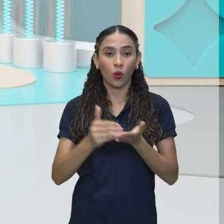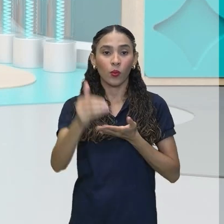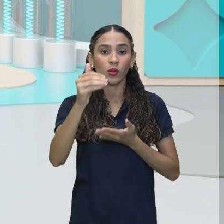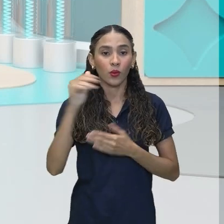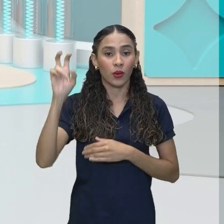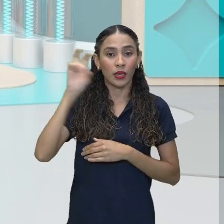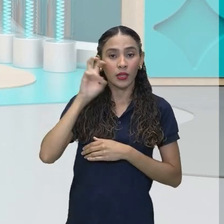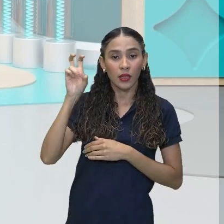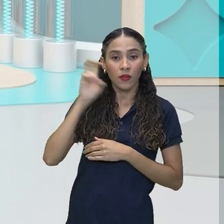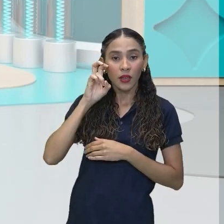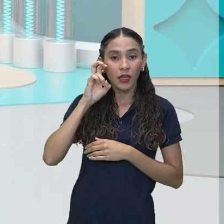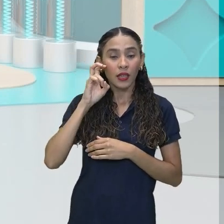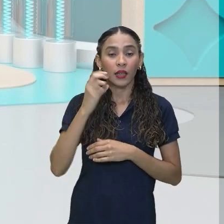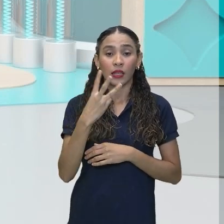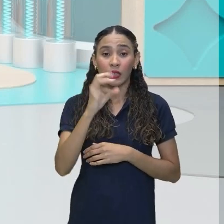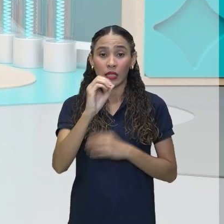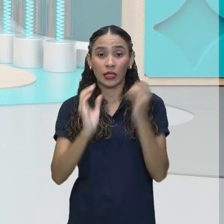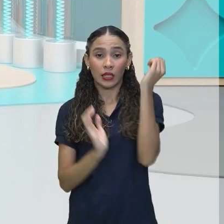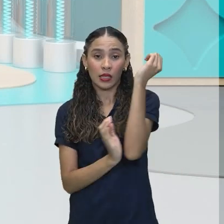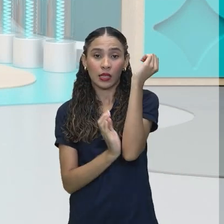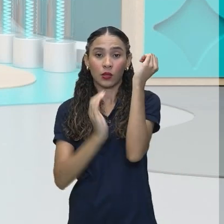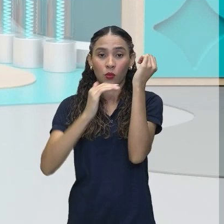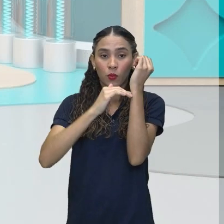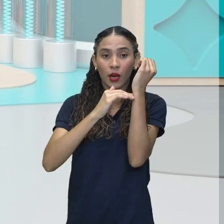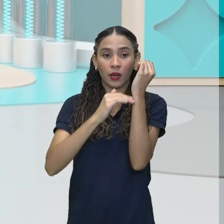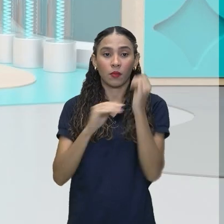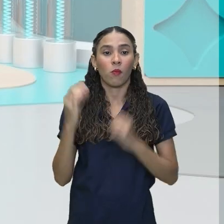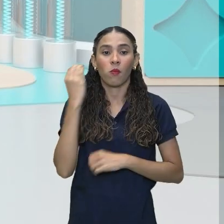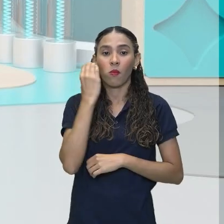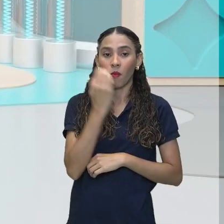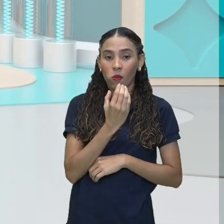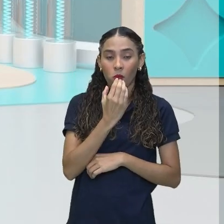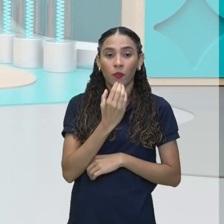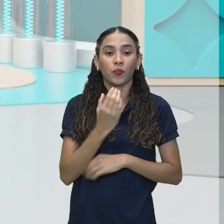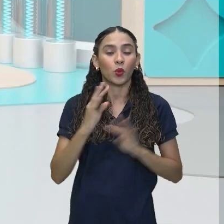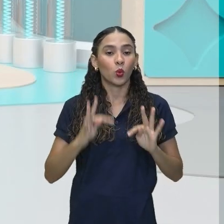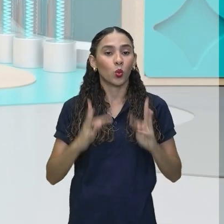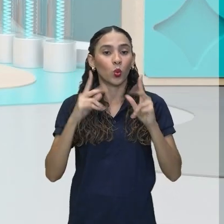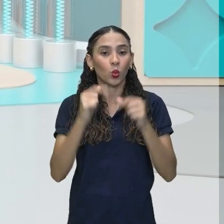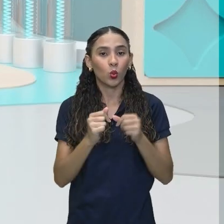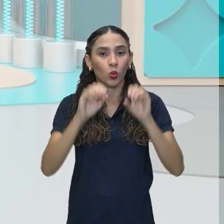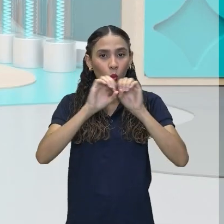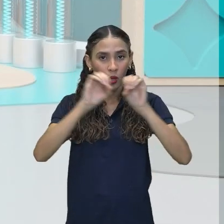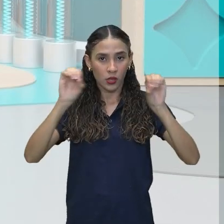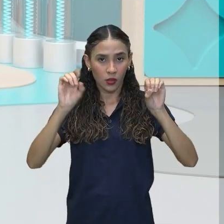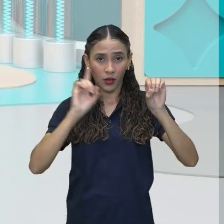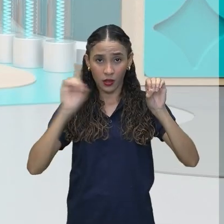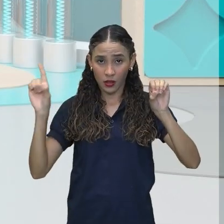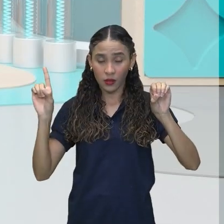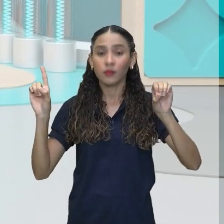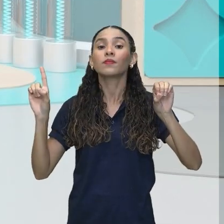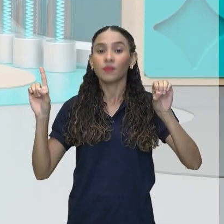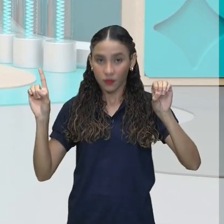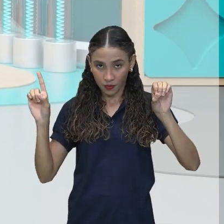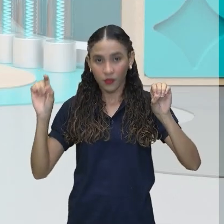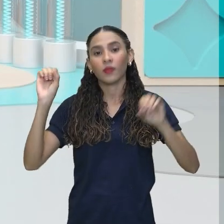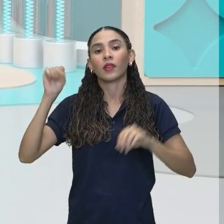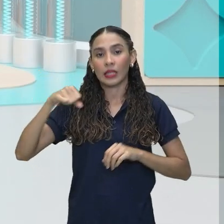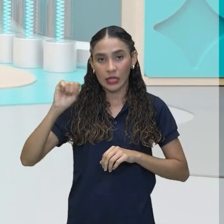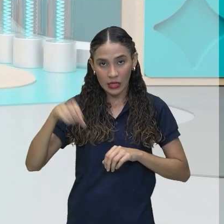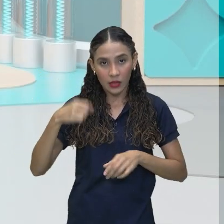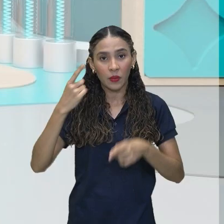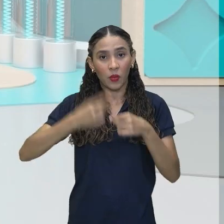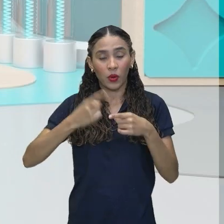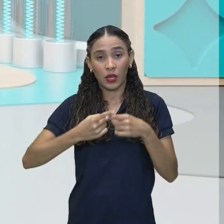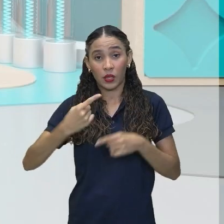nesta quinta-feira 30 em Dubai, nos Emirados Árabes Unidos. Tudo isso aqui é uma oração? Sim, porque temos